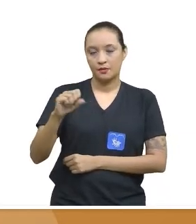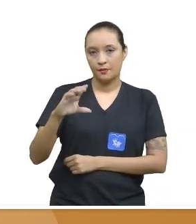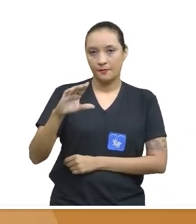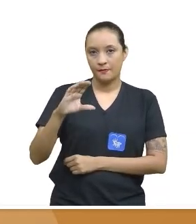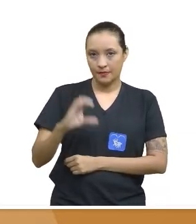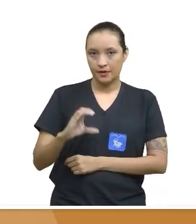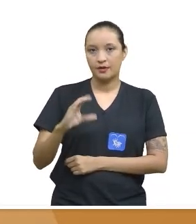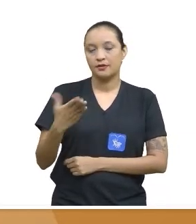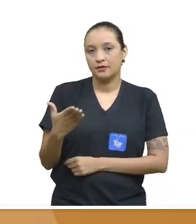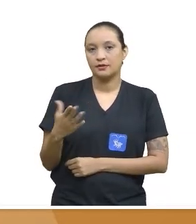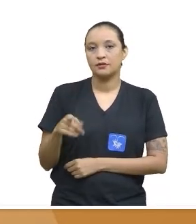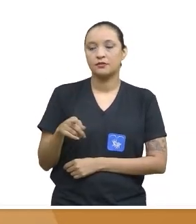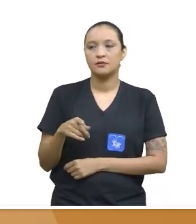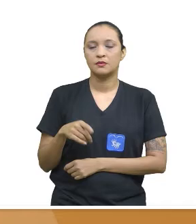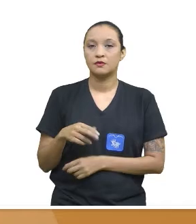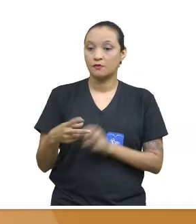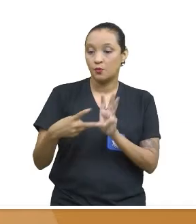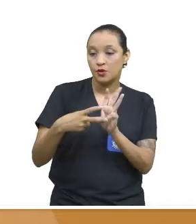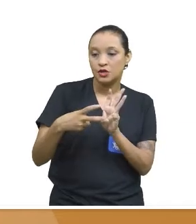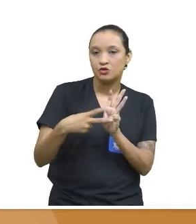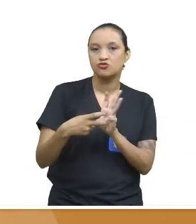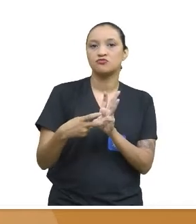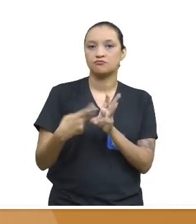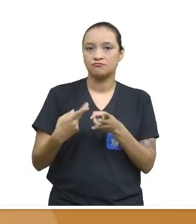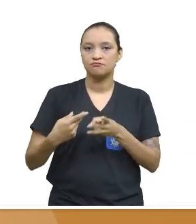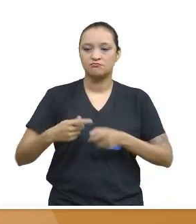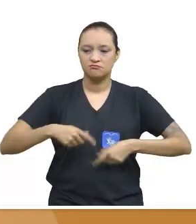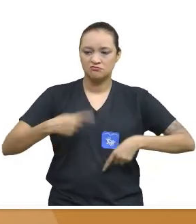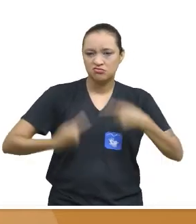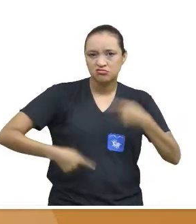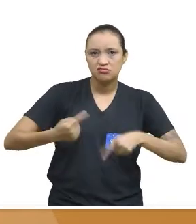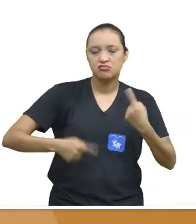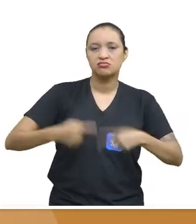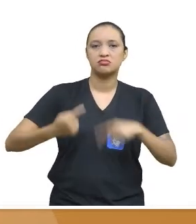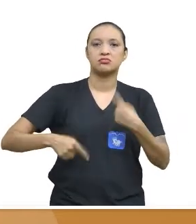guerrilheiro, foi um indivíduo que realmente pensou